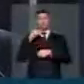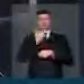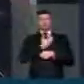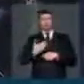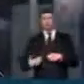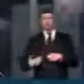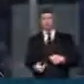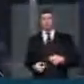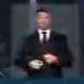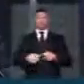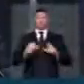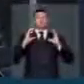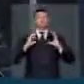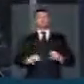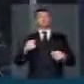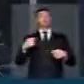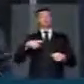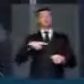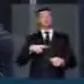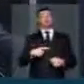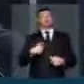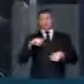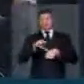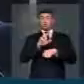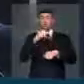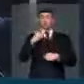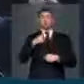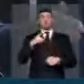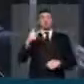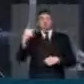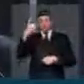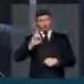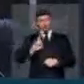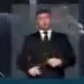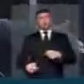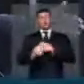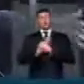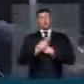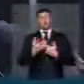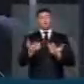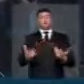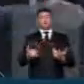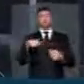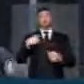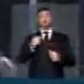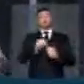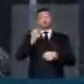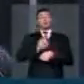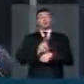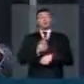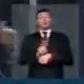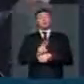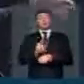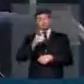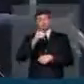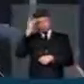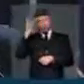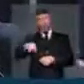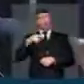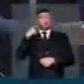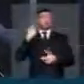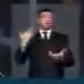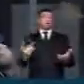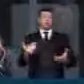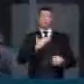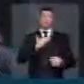ter, está na Constituição, ele tem amplo direito de defesa. E a defesa se faz com o advogado. Advogado